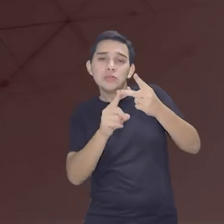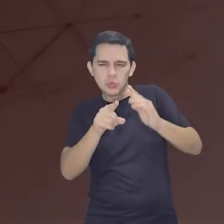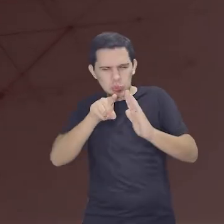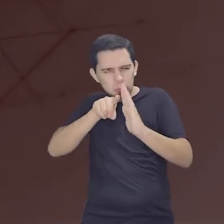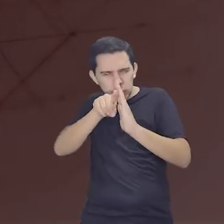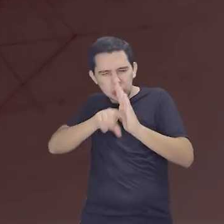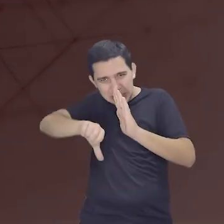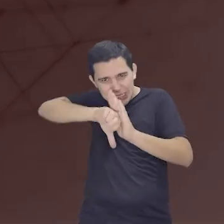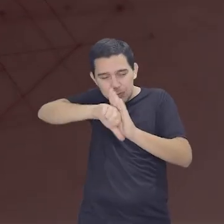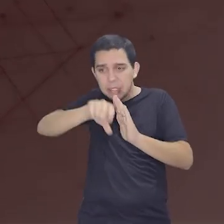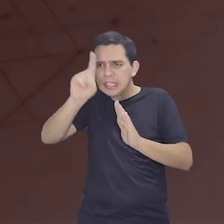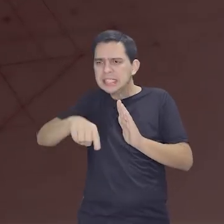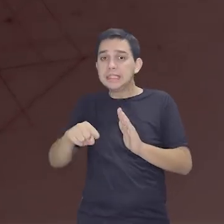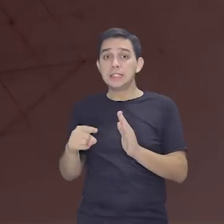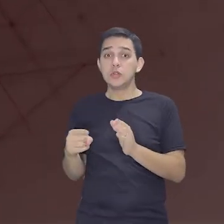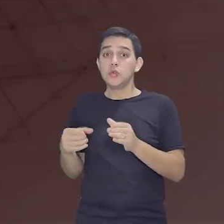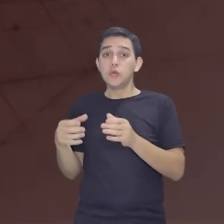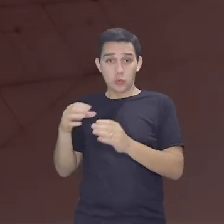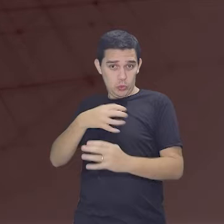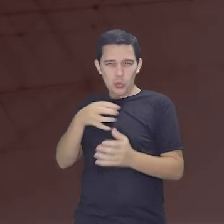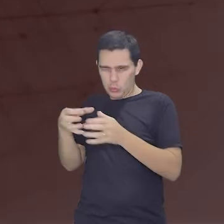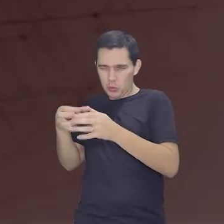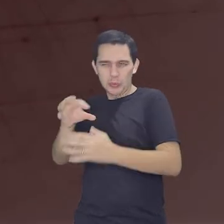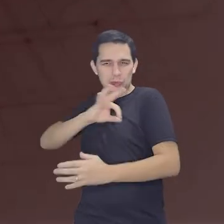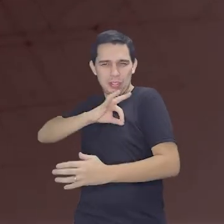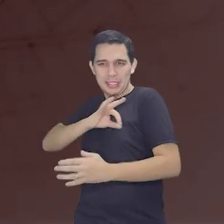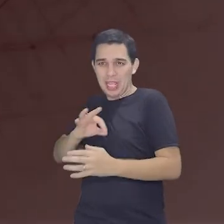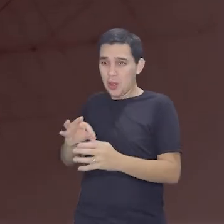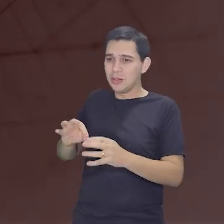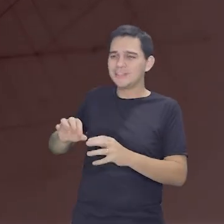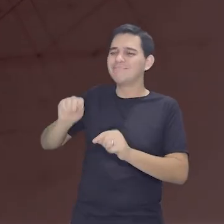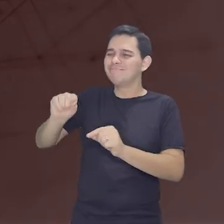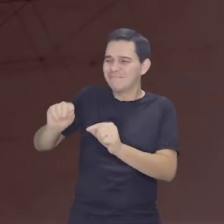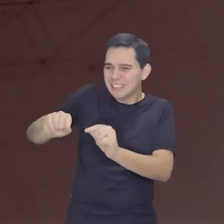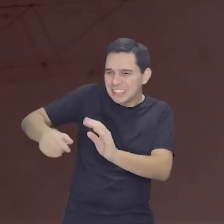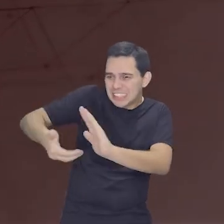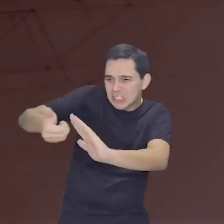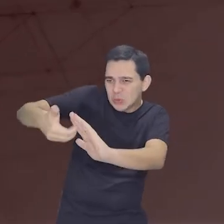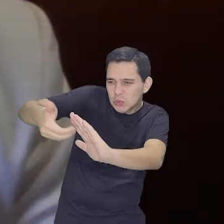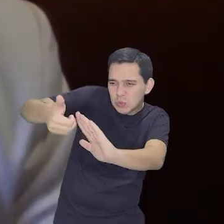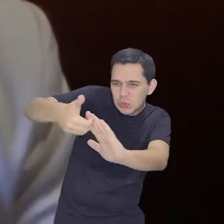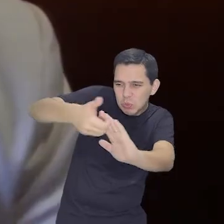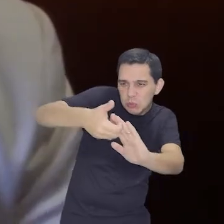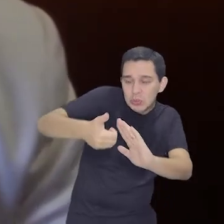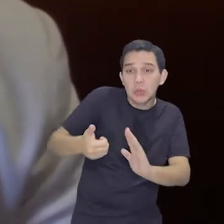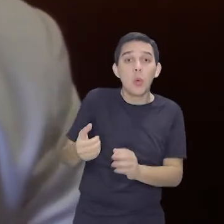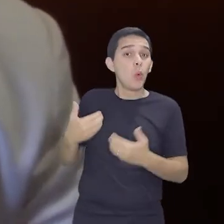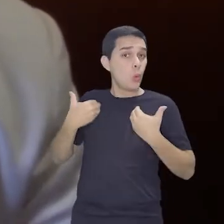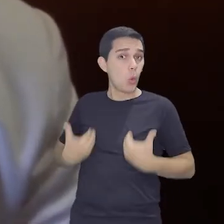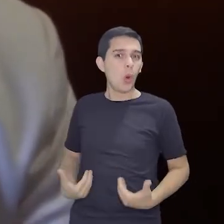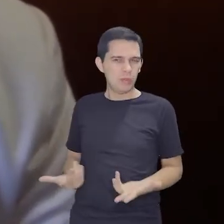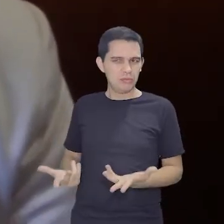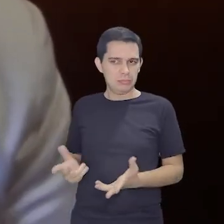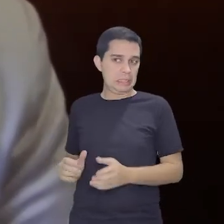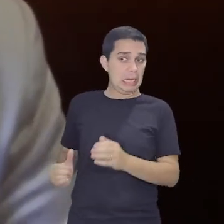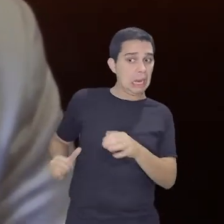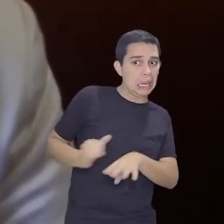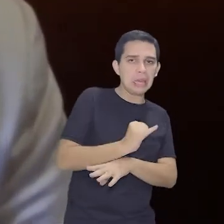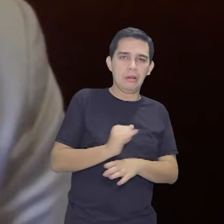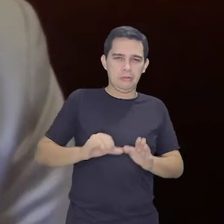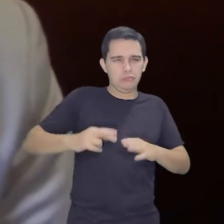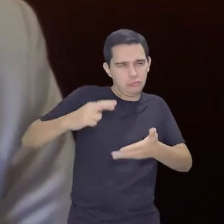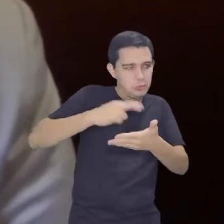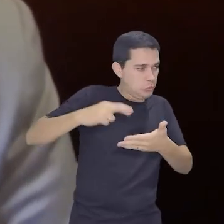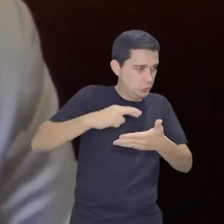o arquivamento, porque não encontrou provas de que os policiais tivessem agido